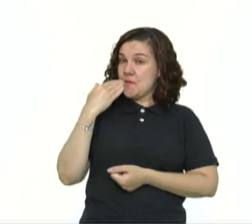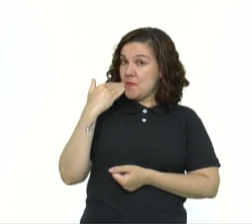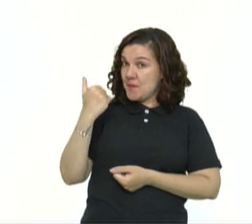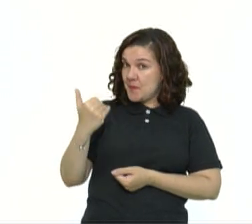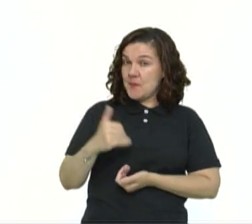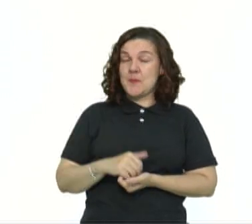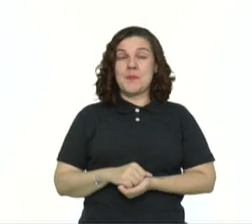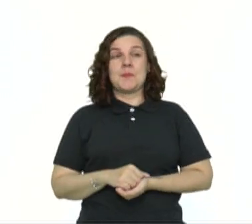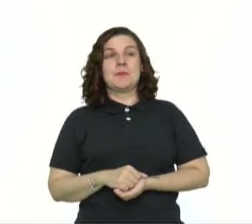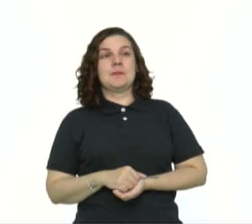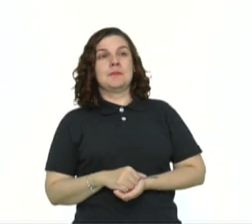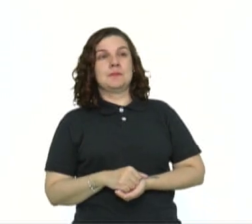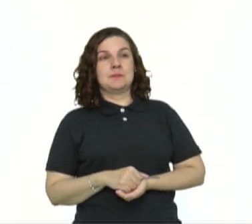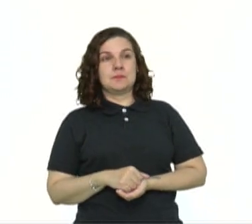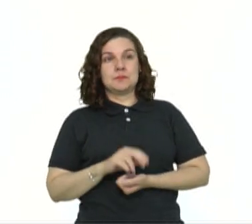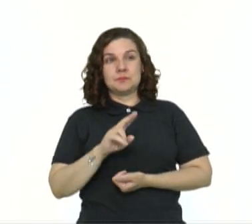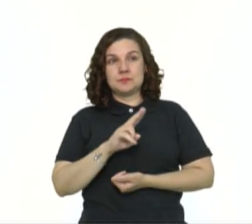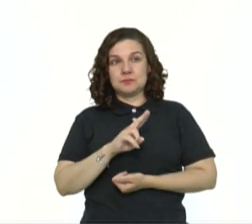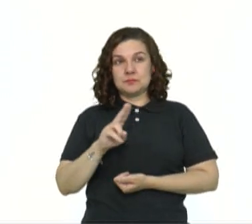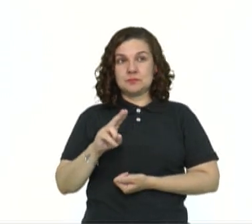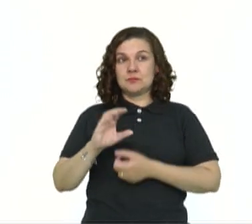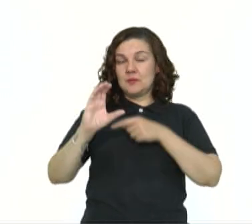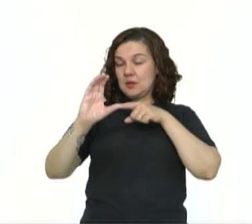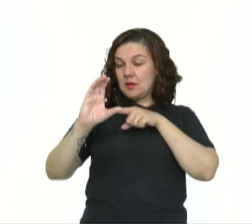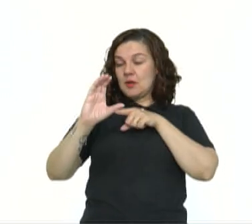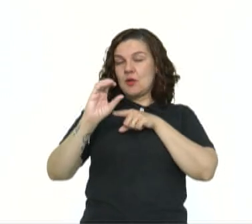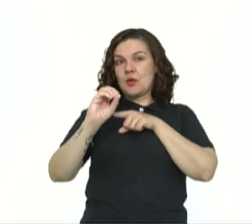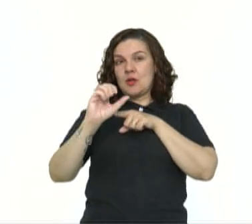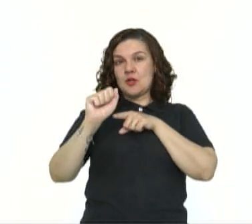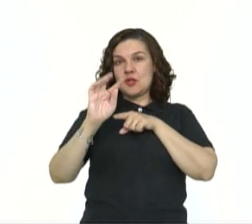né? É a escultura